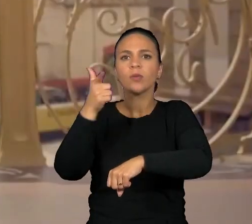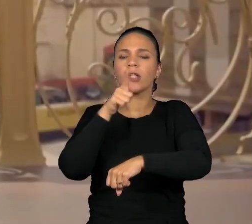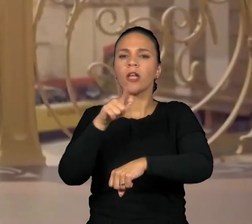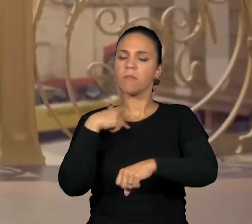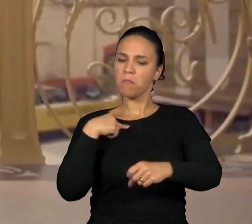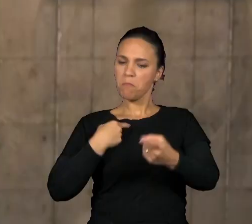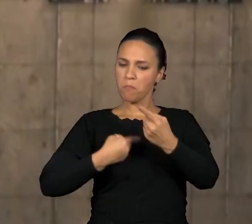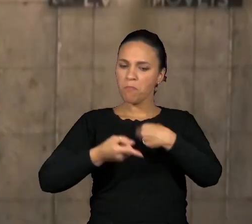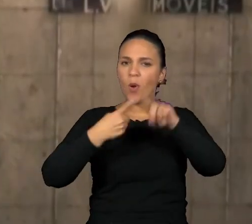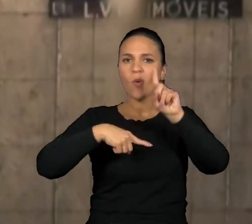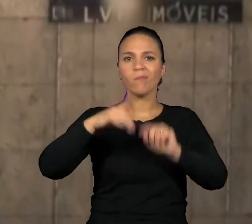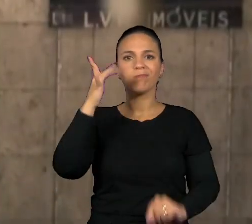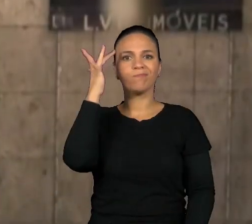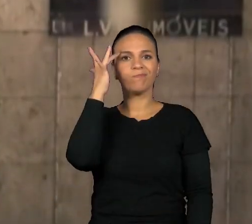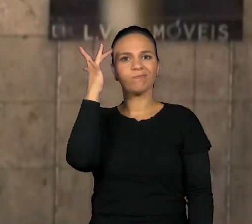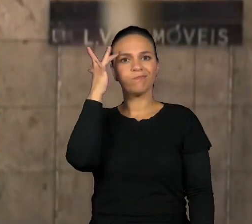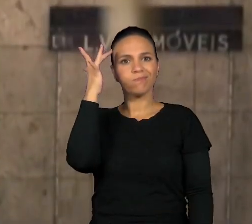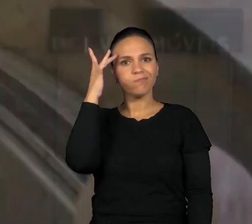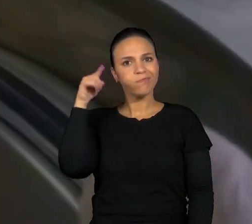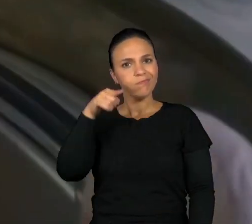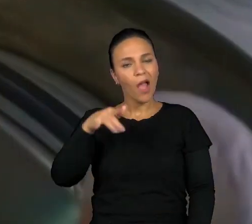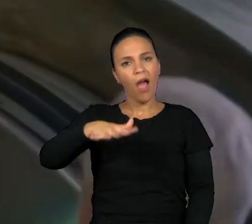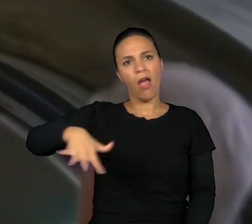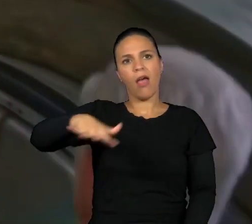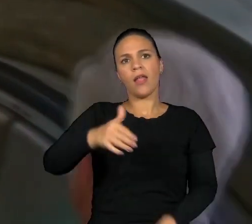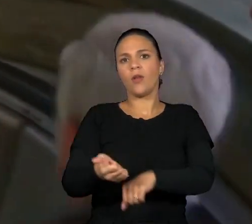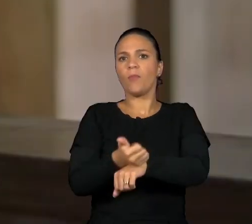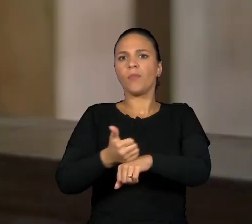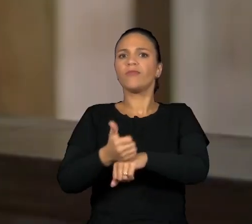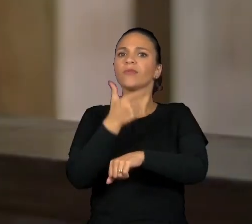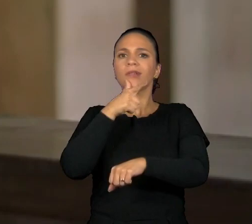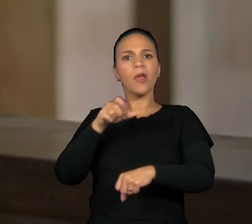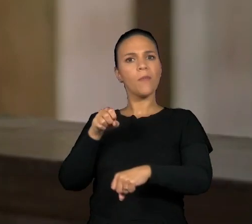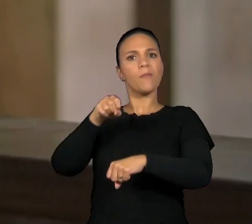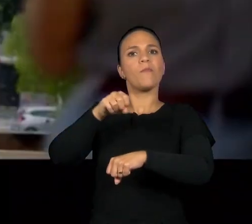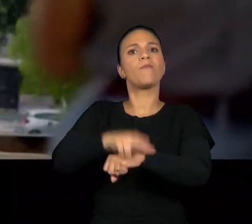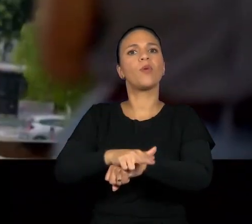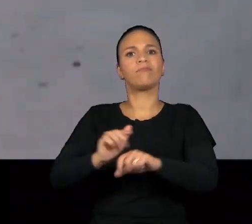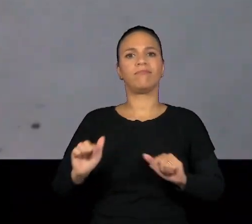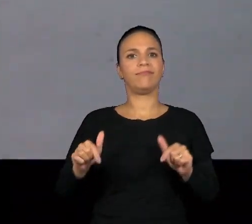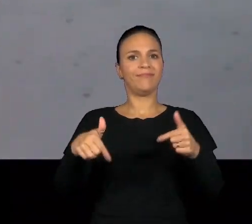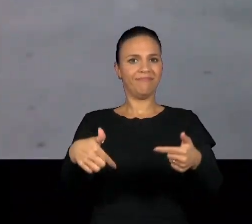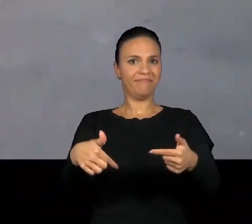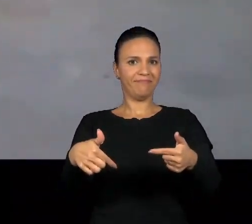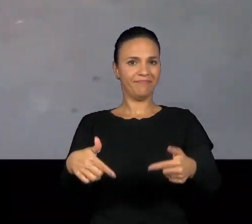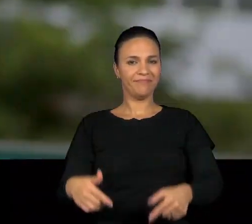amadurecer profissionalmente, consigam ter seu espaço garantido de atuação.